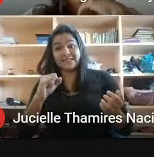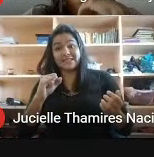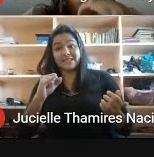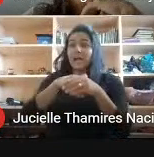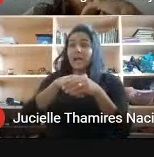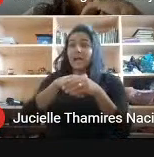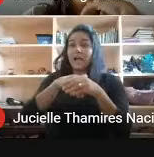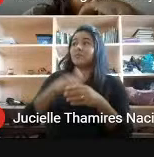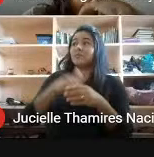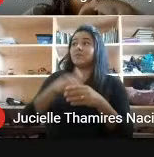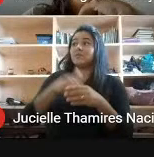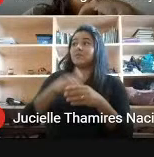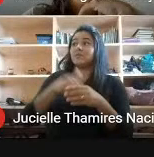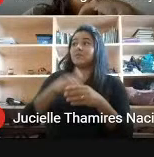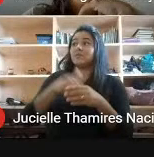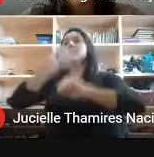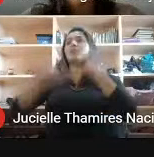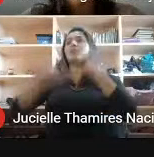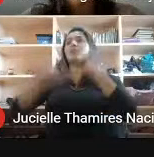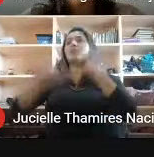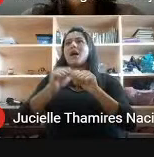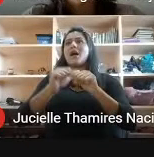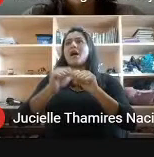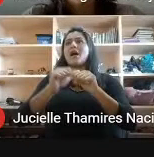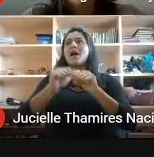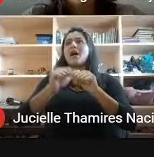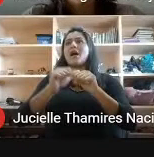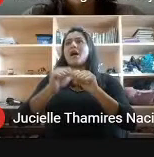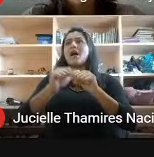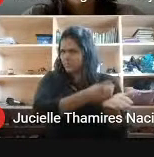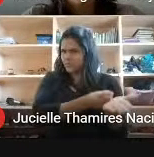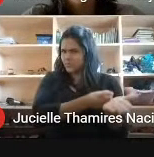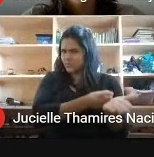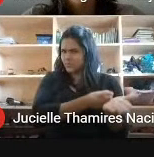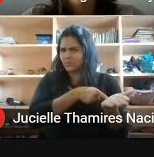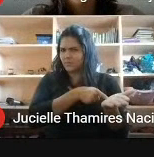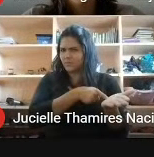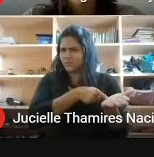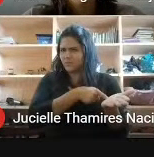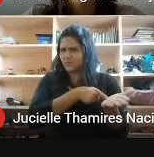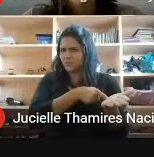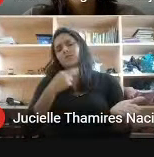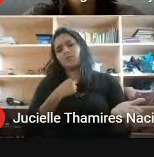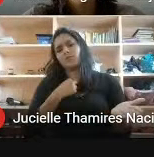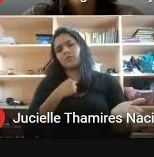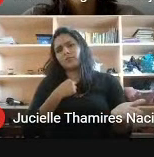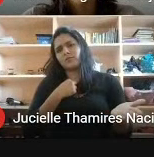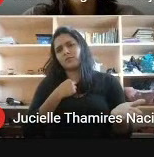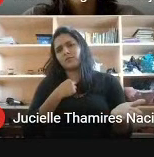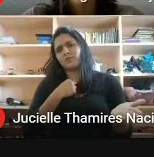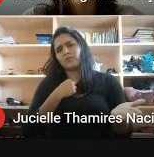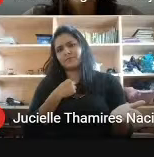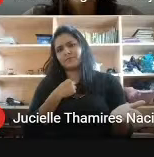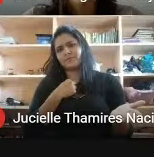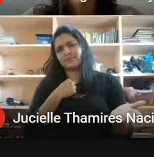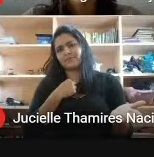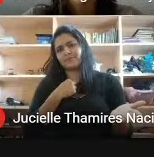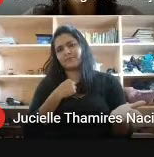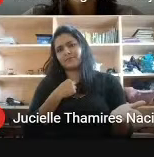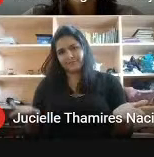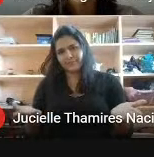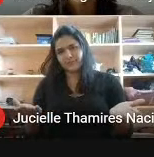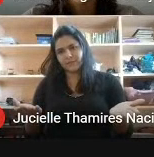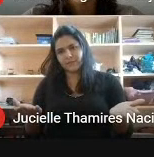aqui pelos apoiadores do Cifres Não, agora do Força Tarefa, poderia se pensar juntamente uma agenda de